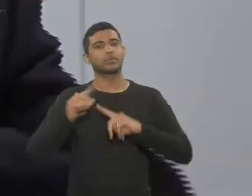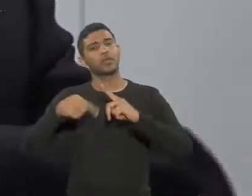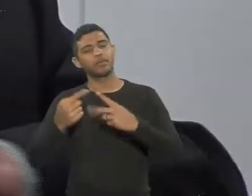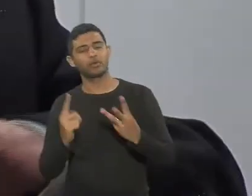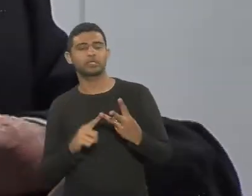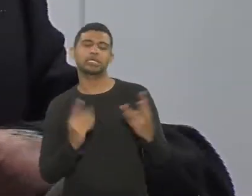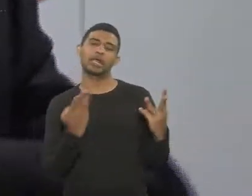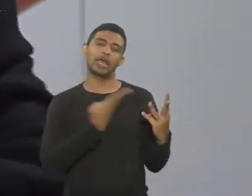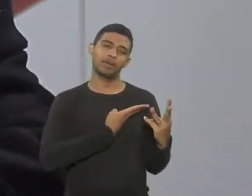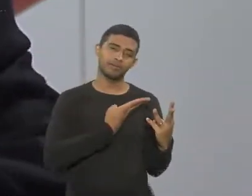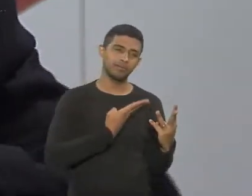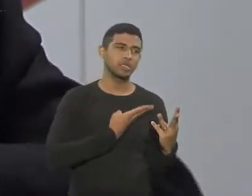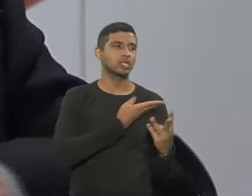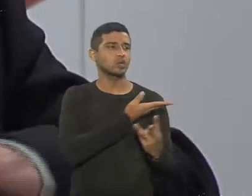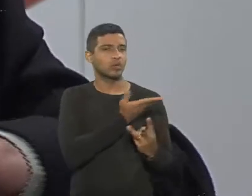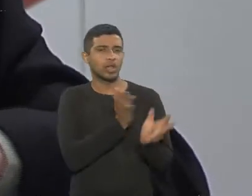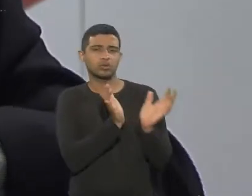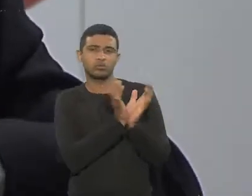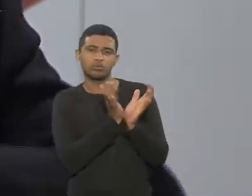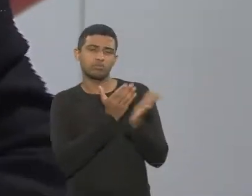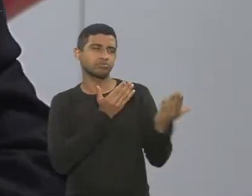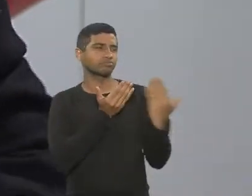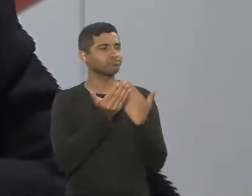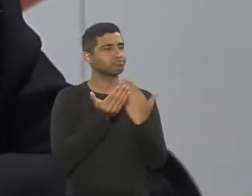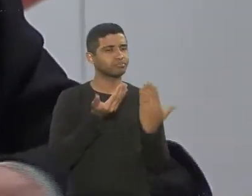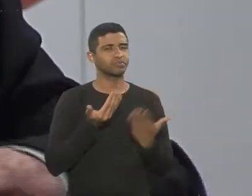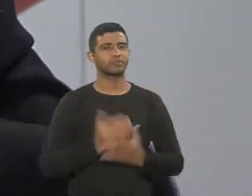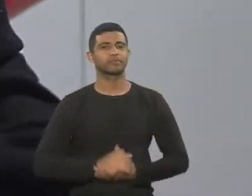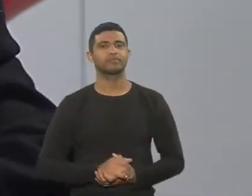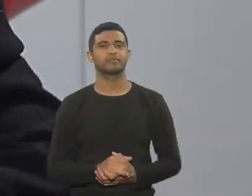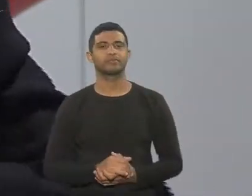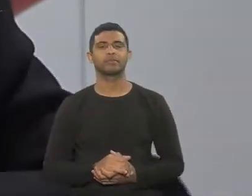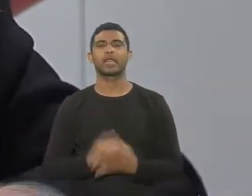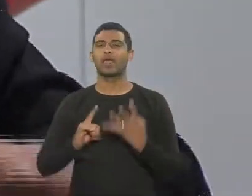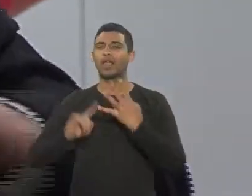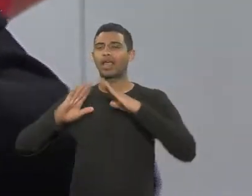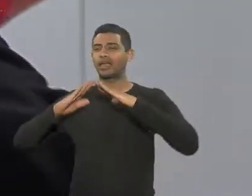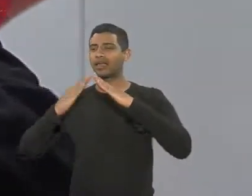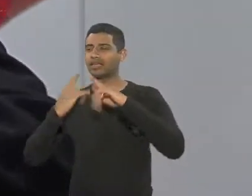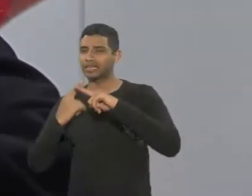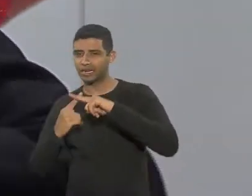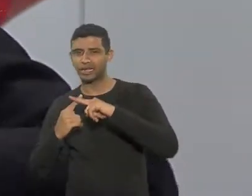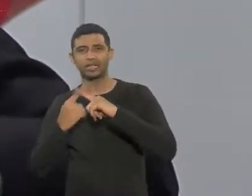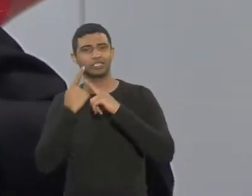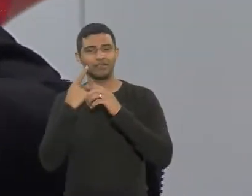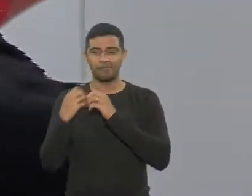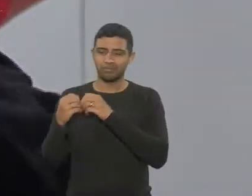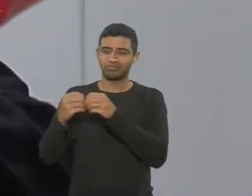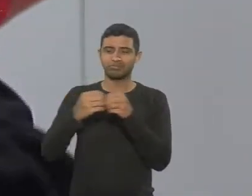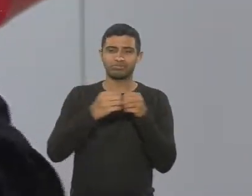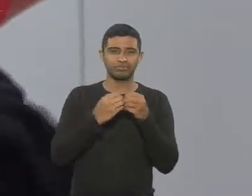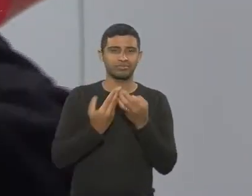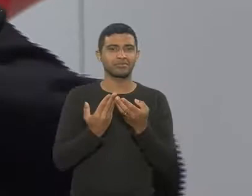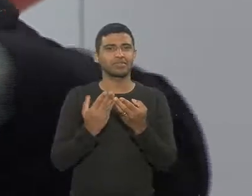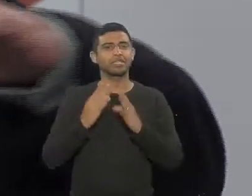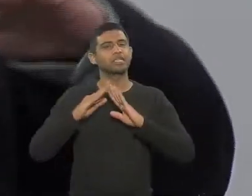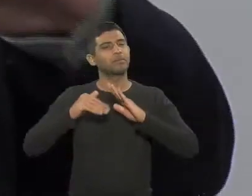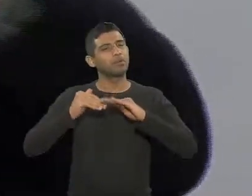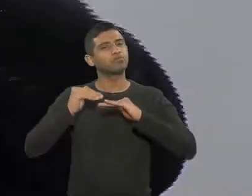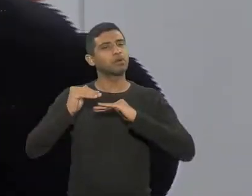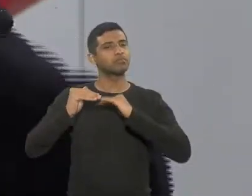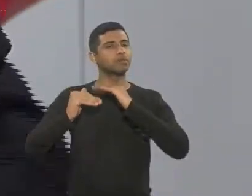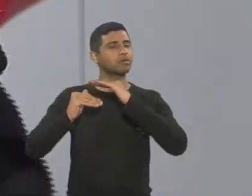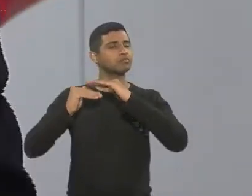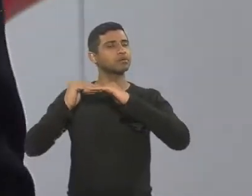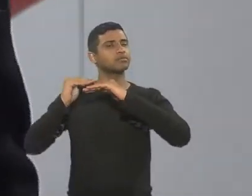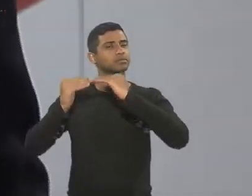você tem os amigos que estão no mesmo patamar da escola, né? Assim, os amigos, a igreja, né? Assim, os vizinhos, a vizinhança, né? E depois você vai